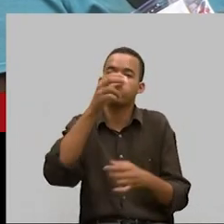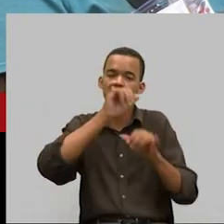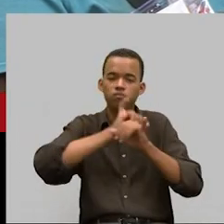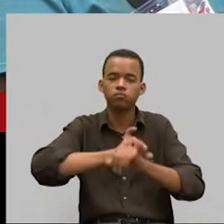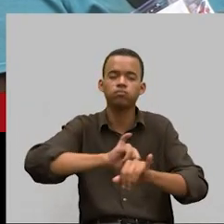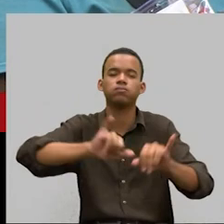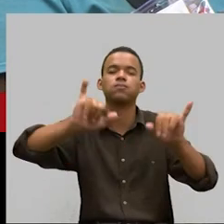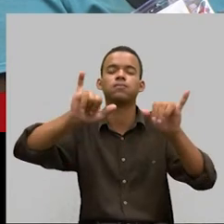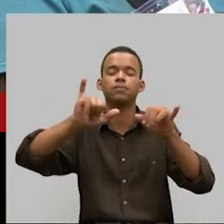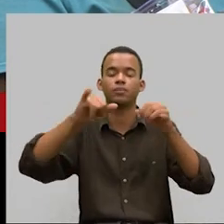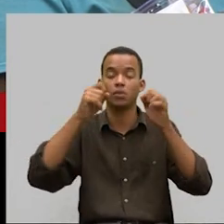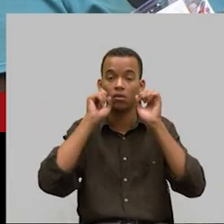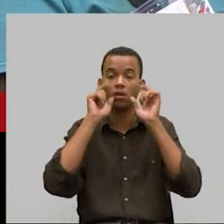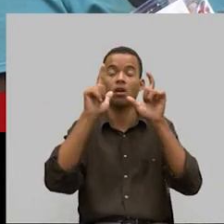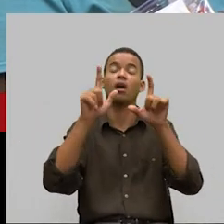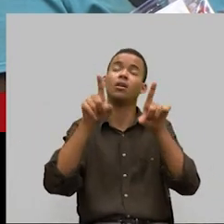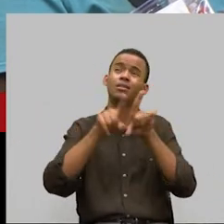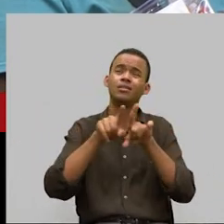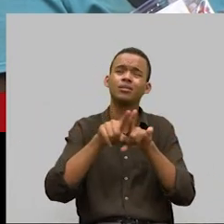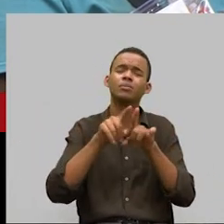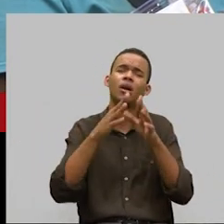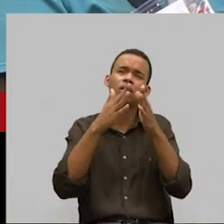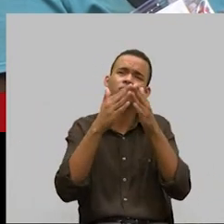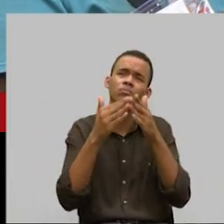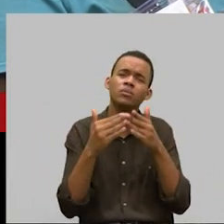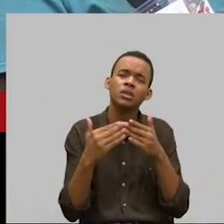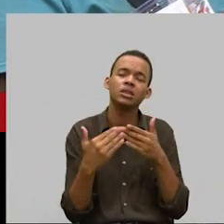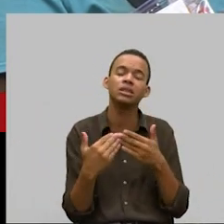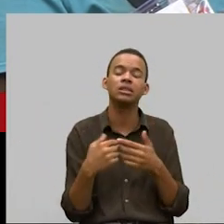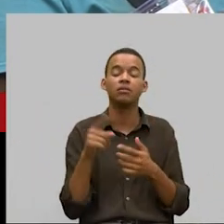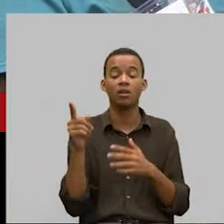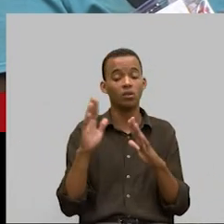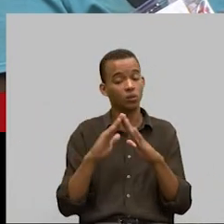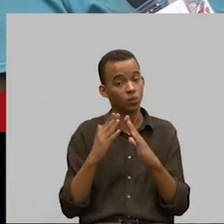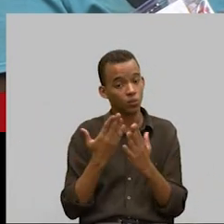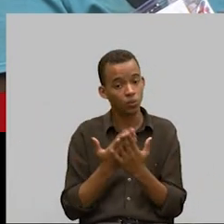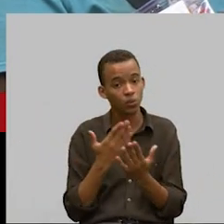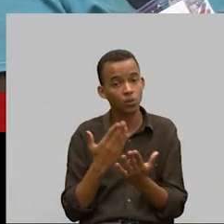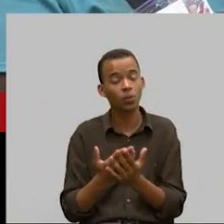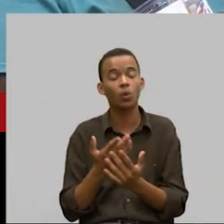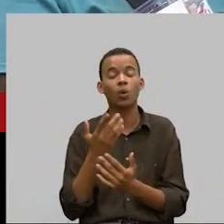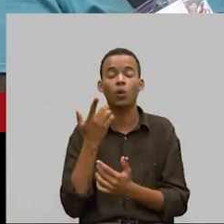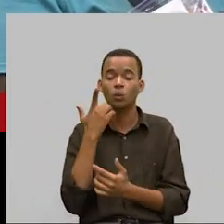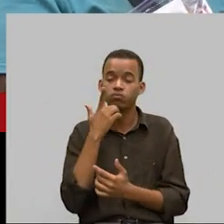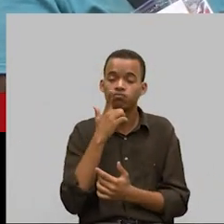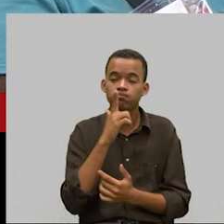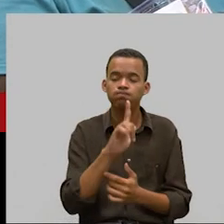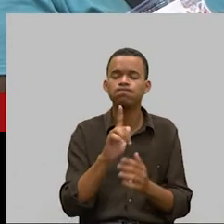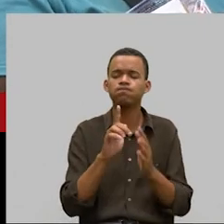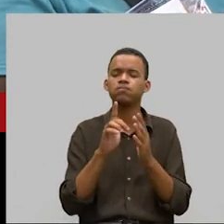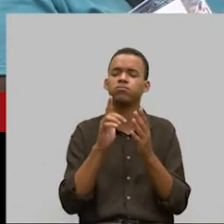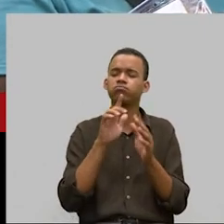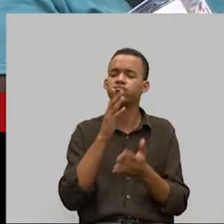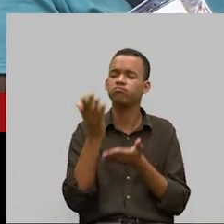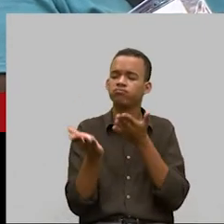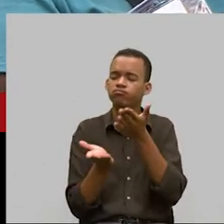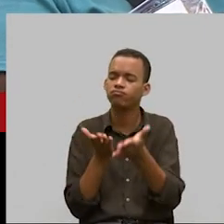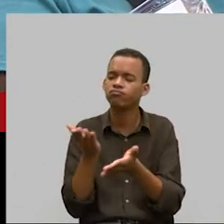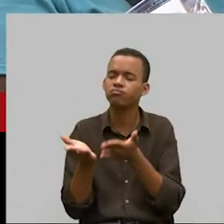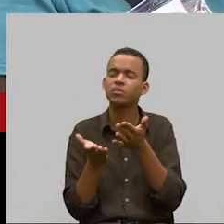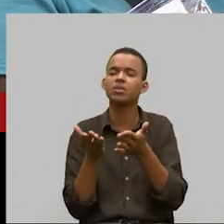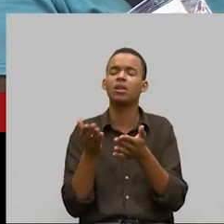Além disso também um chamado para que as escolas do campo seja a partir de hoje bem cuidadas com políticas de